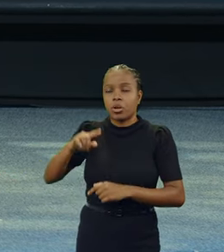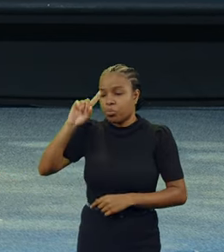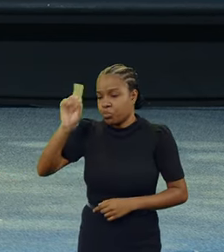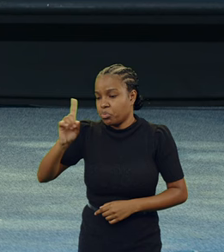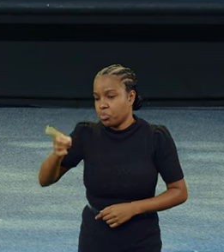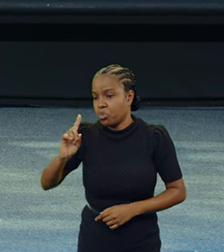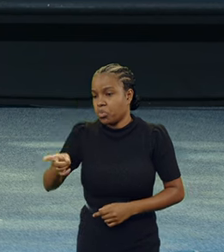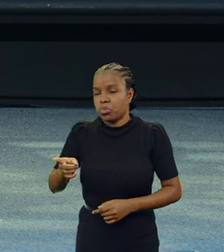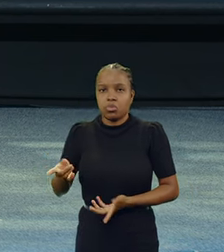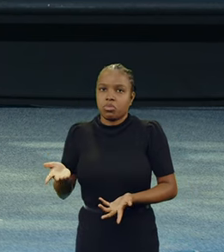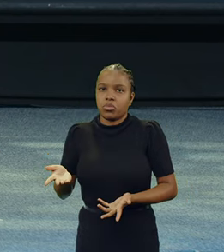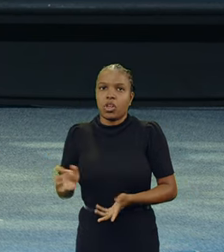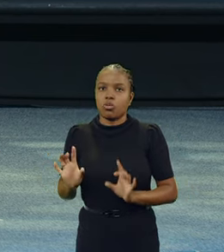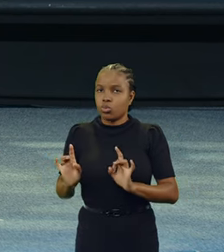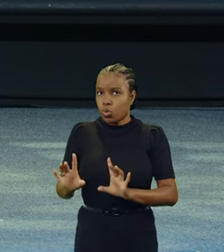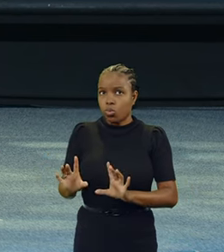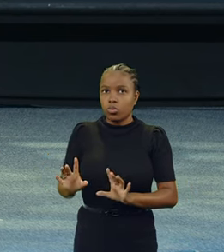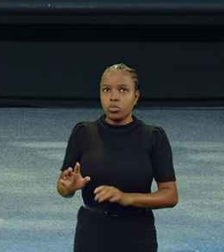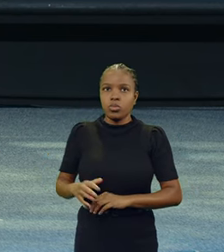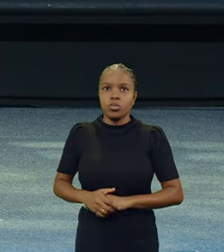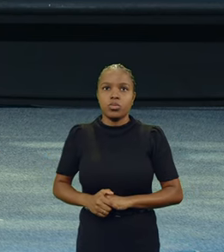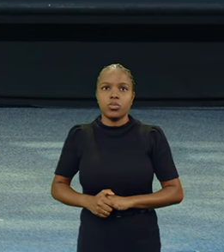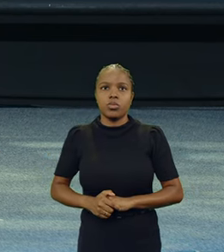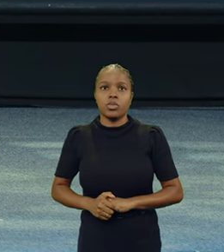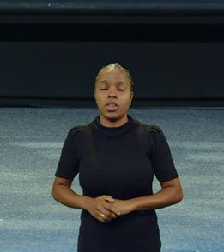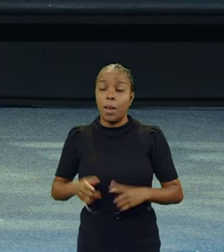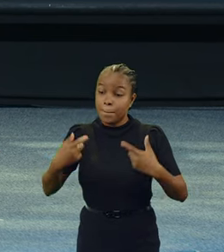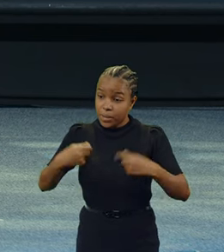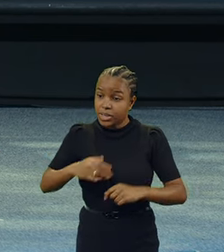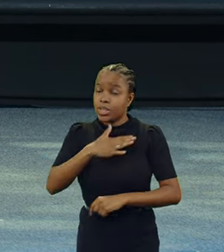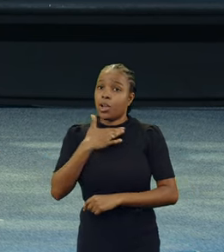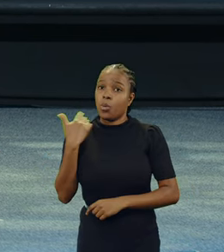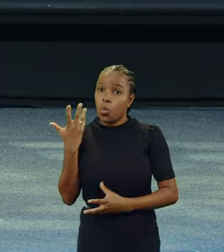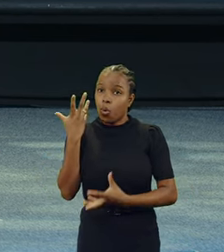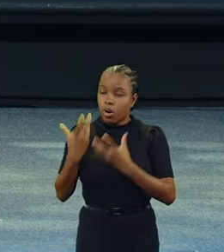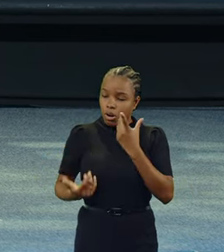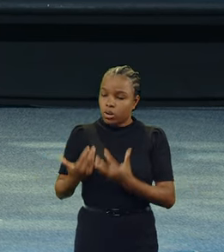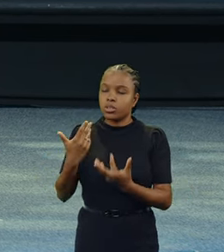e caluniar. Tem de morrer queimada.